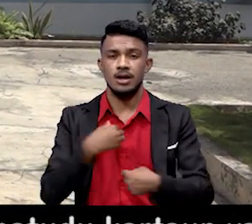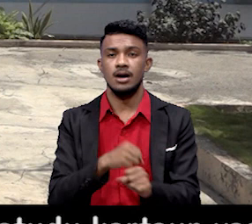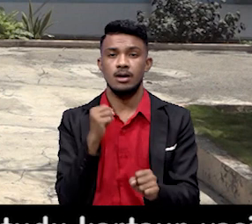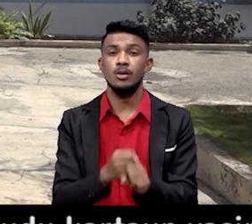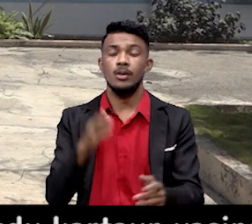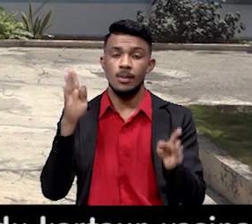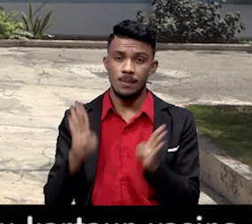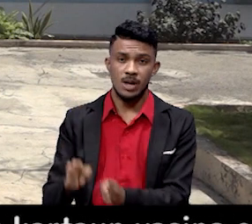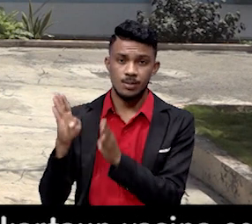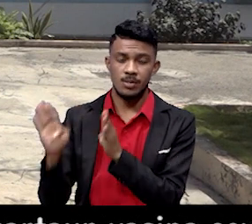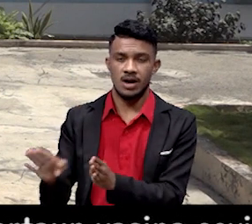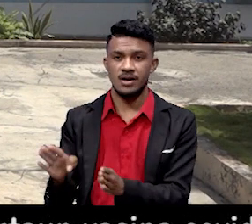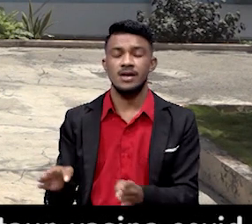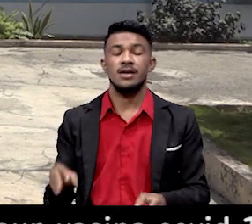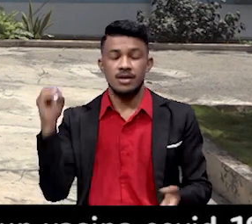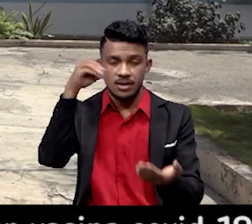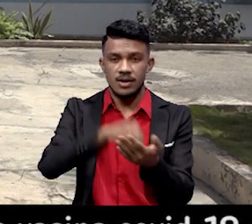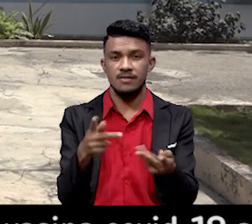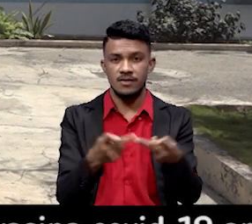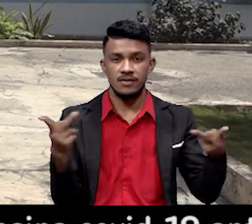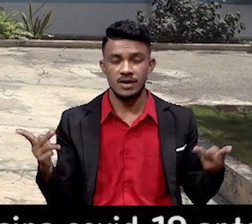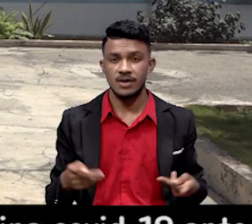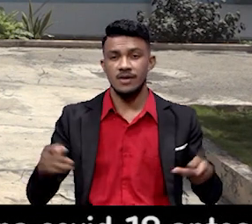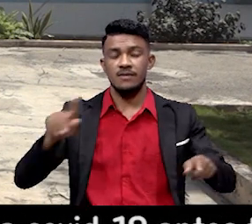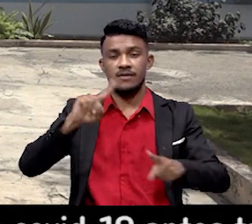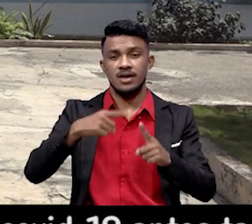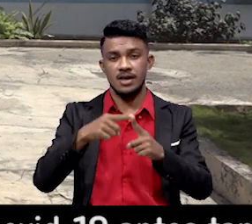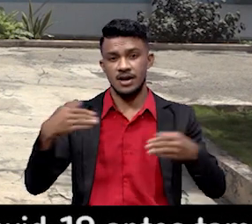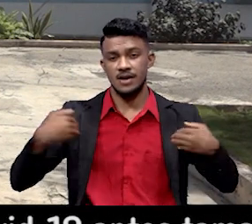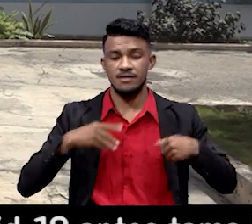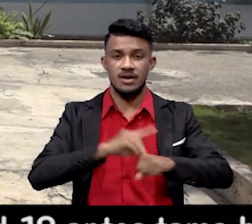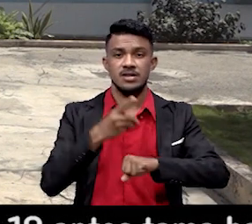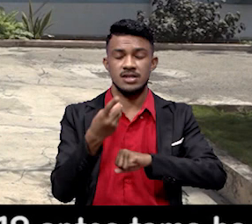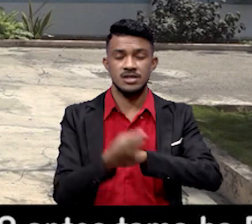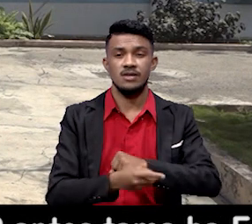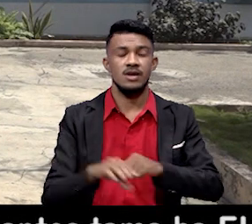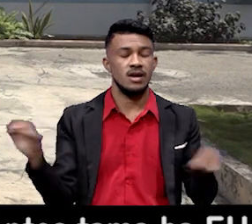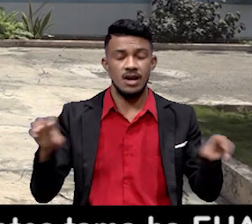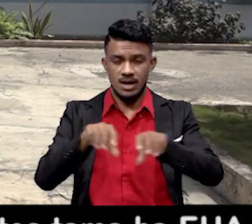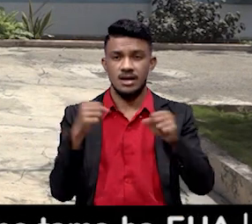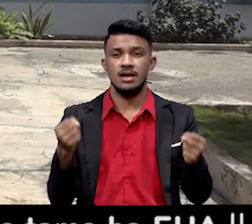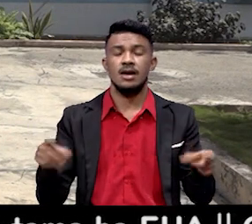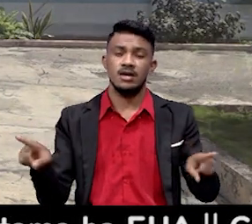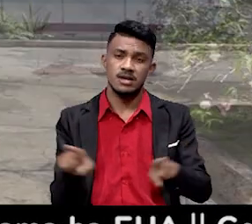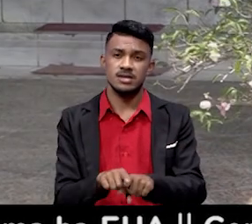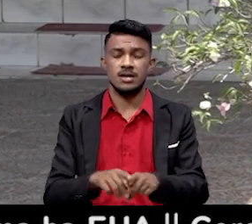que tau iha fatin, hori nune, banhira moço desastre ni estrago ladung at, liu ba vida